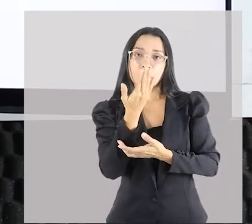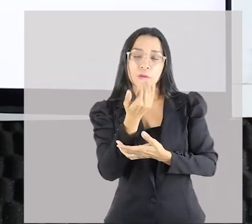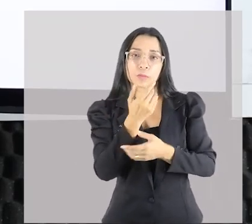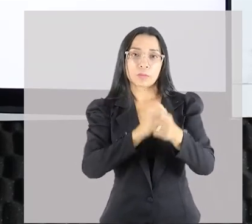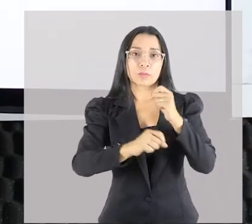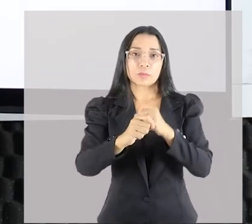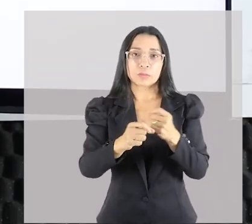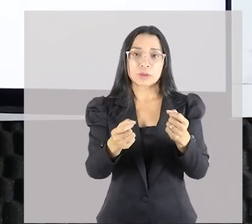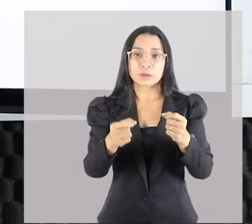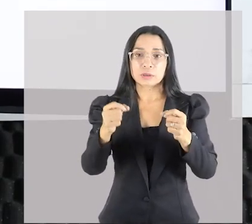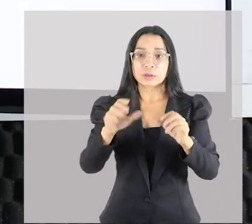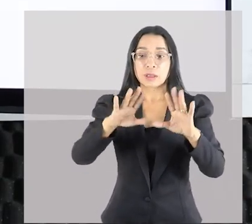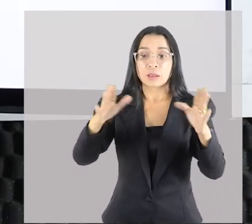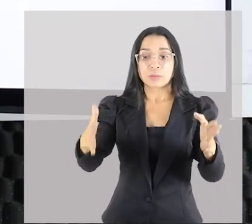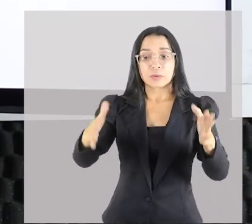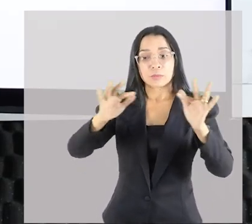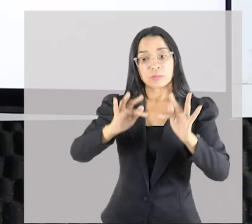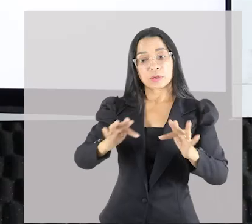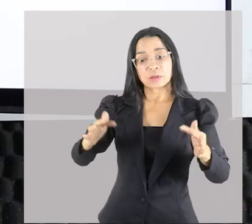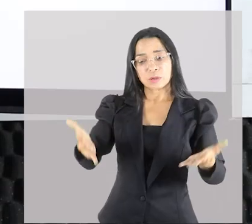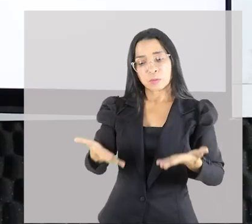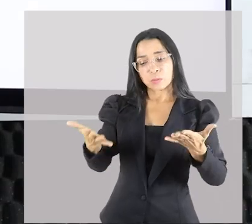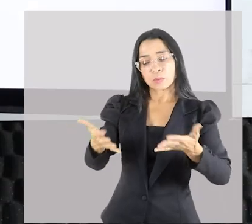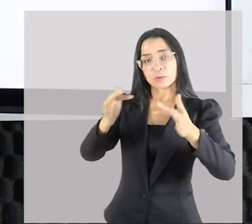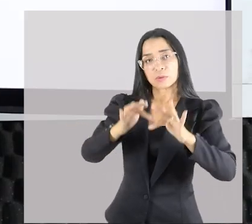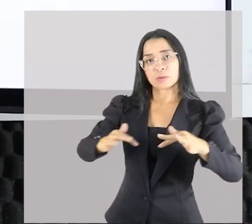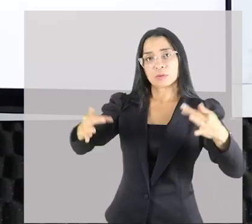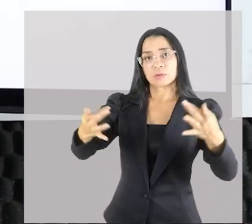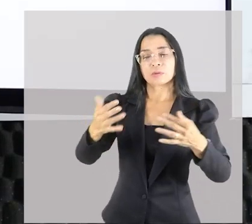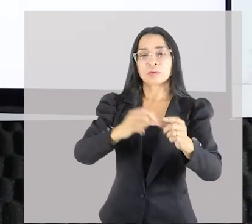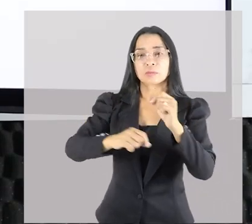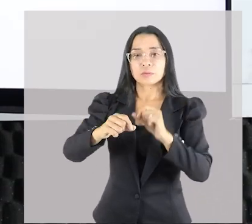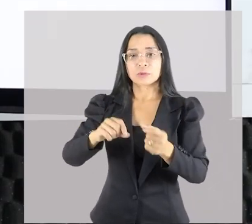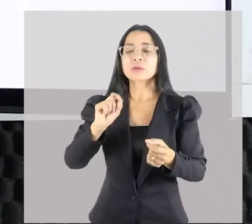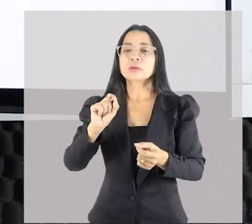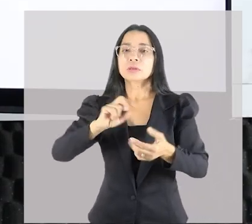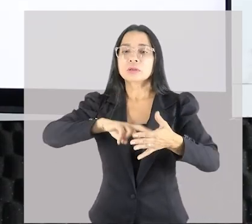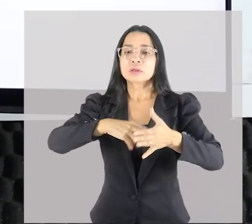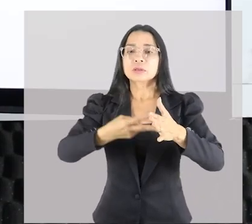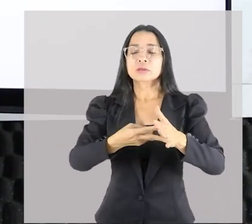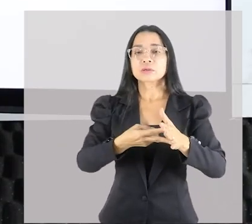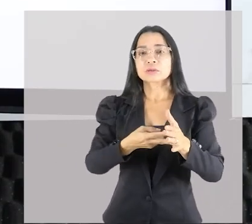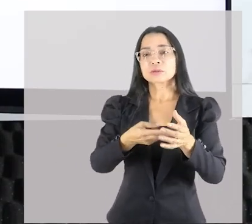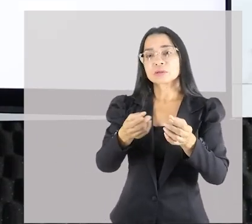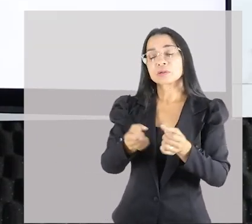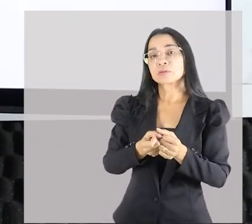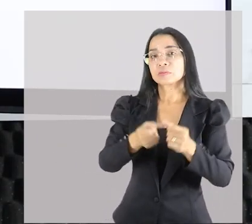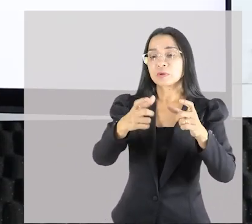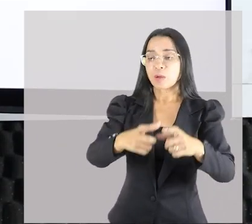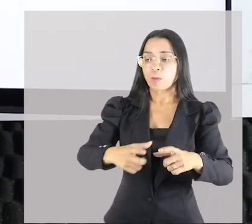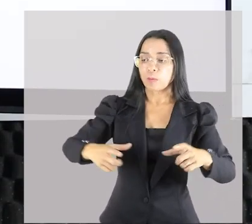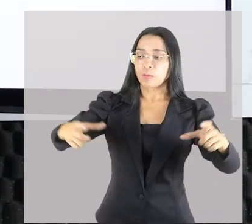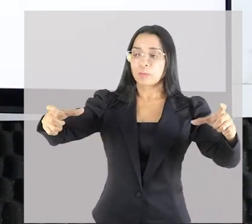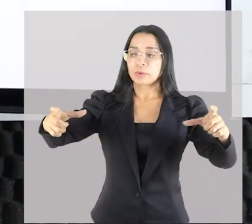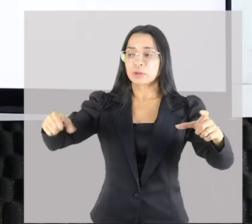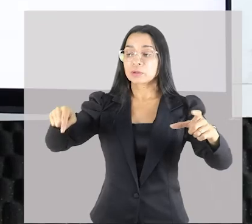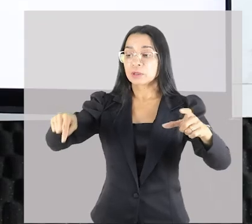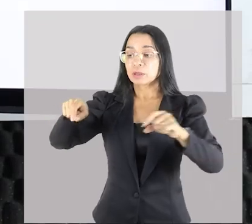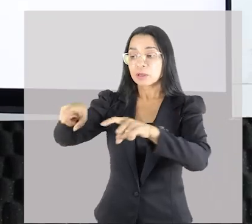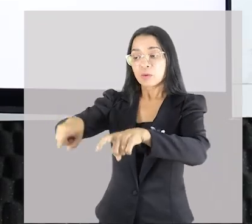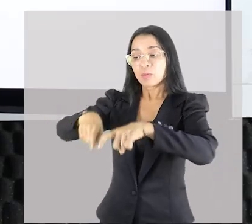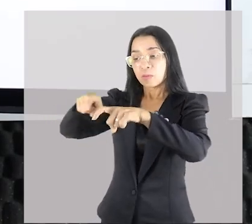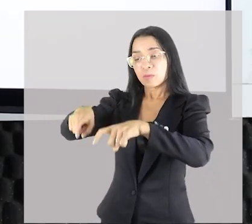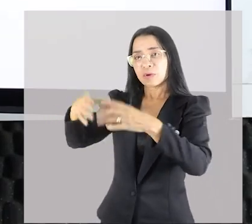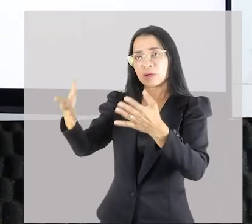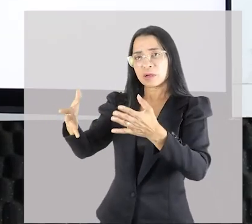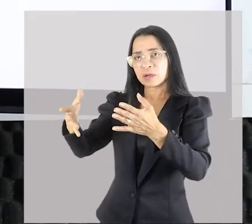que eu vou comer na minha mesa, a família, e assim vai. E nesse sentido, esse comércio vai ampliando, e o campo vai ficando mais,